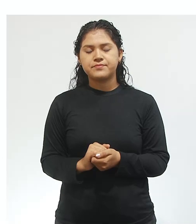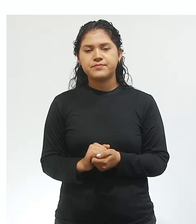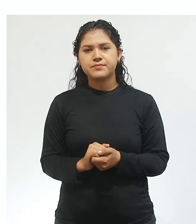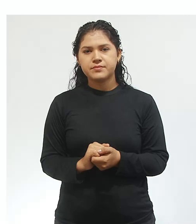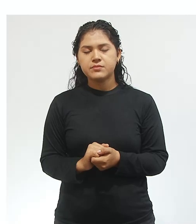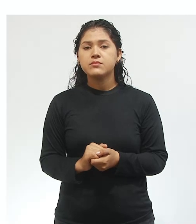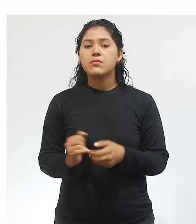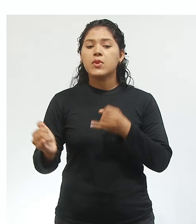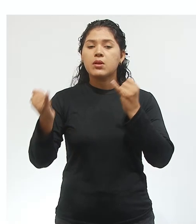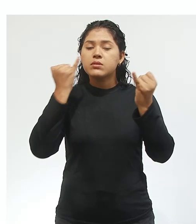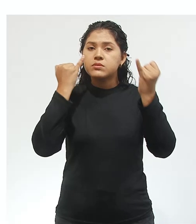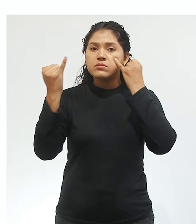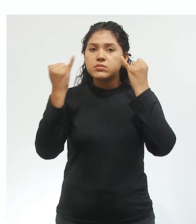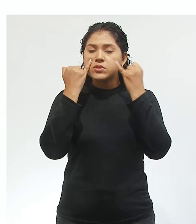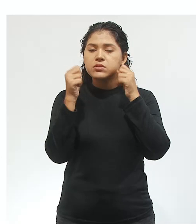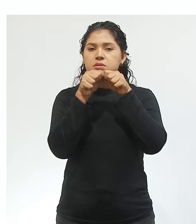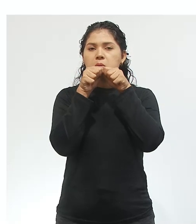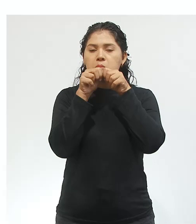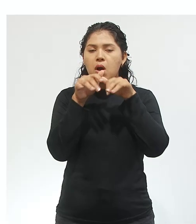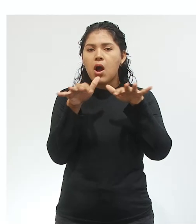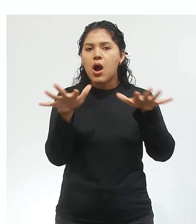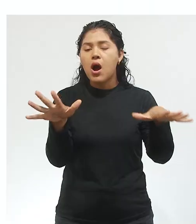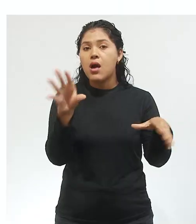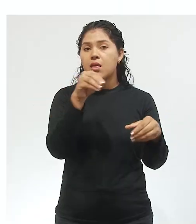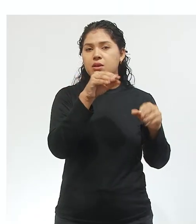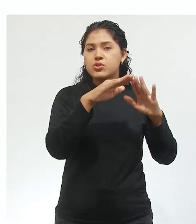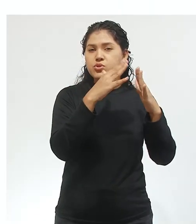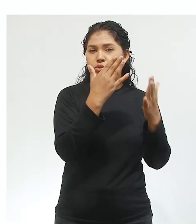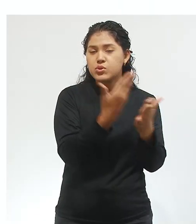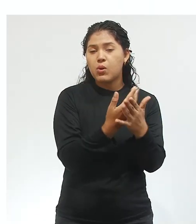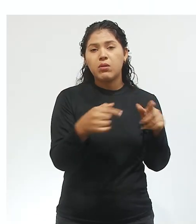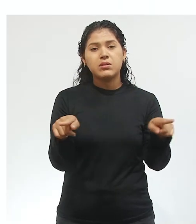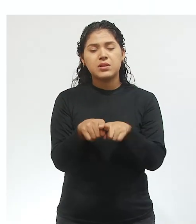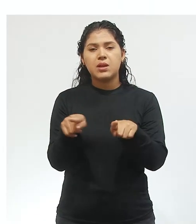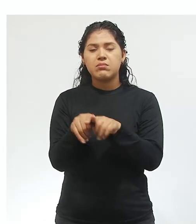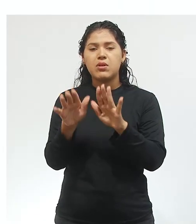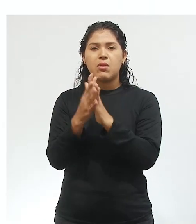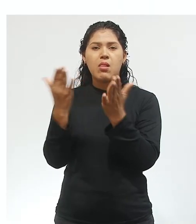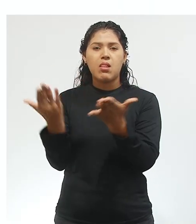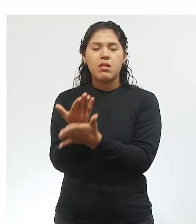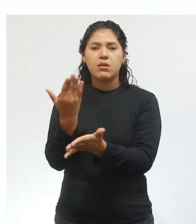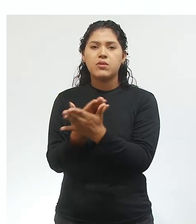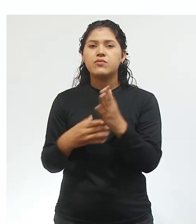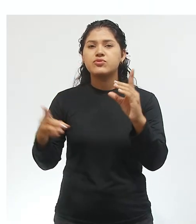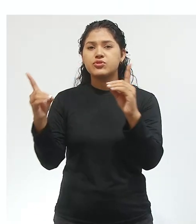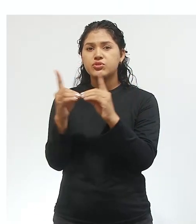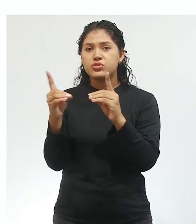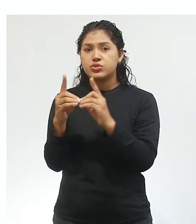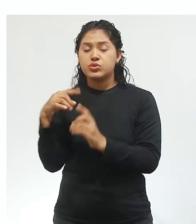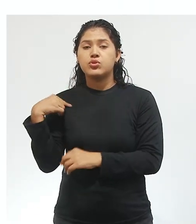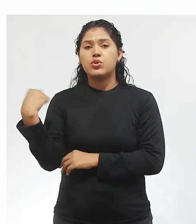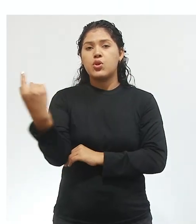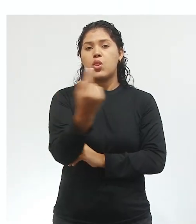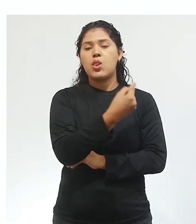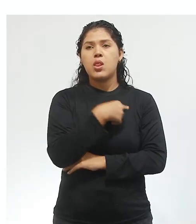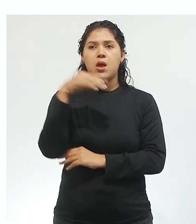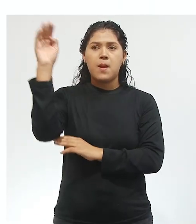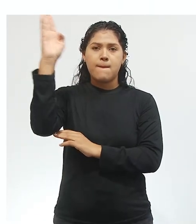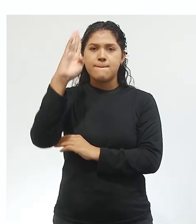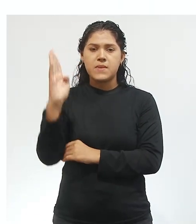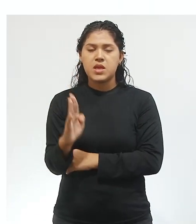veiculadas na escola e difundidas nos livros didáticos de que somos um país